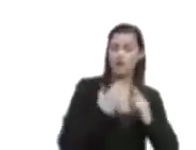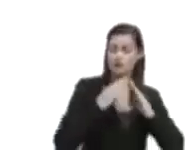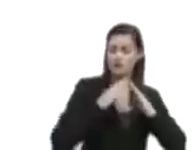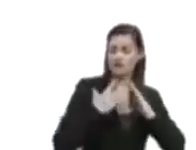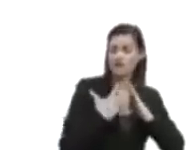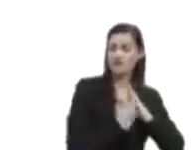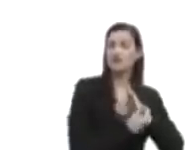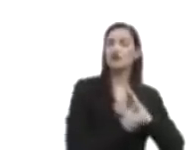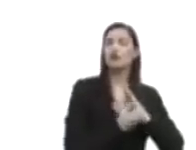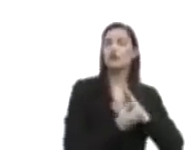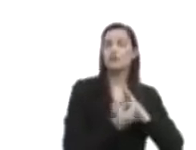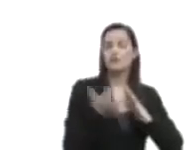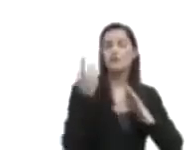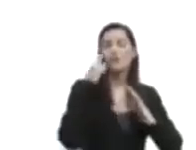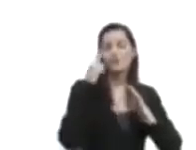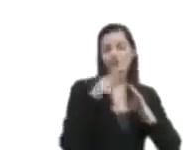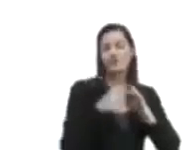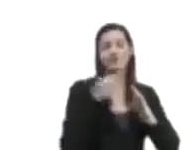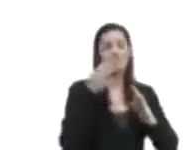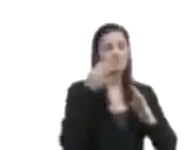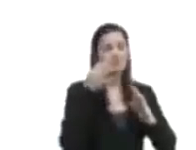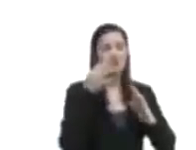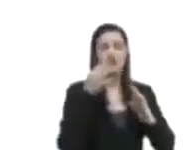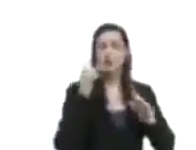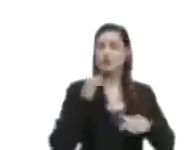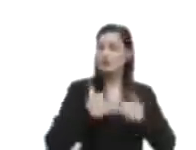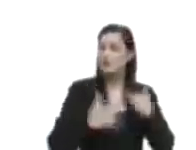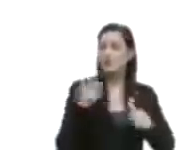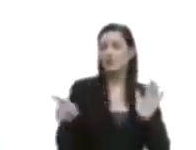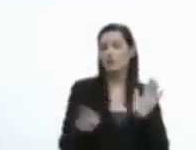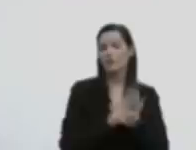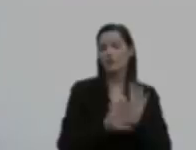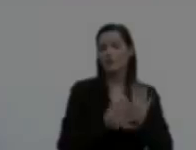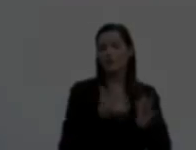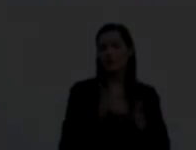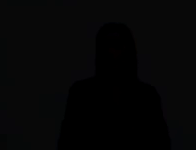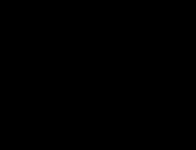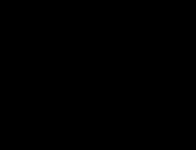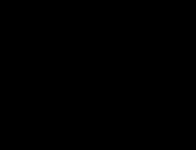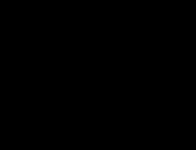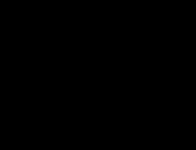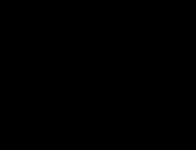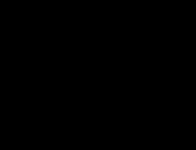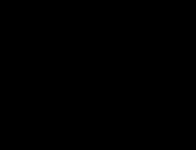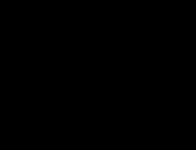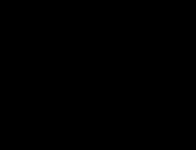da obra redentora de Cristo. Em nome de Jesus, amém.